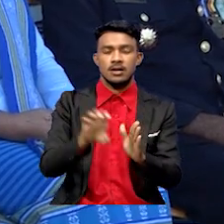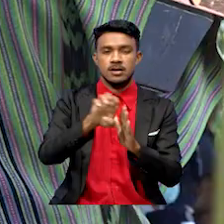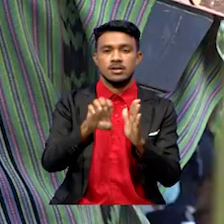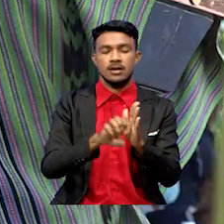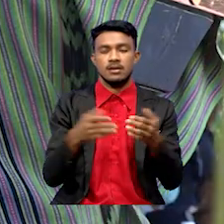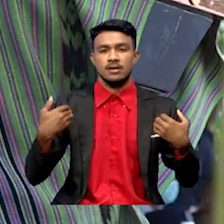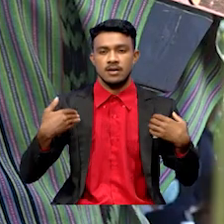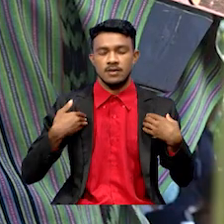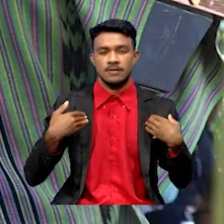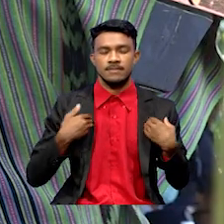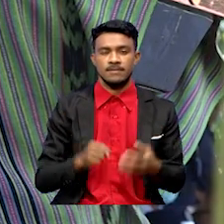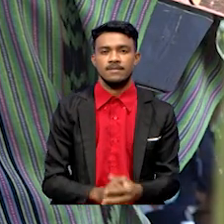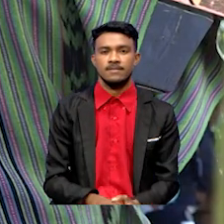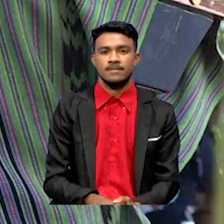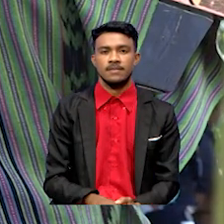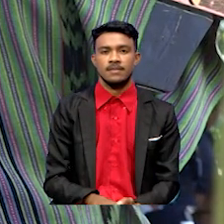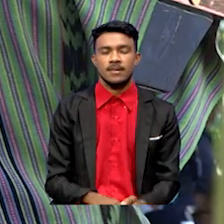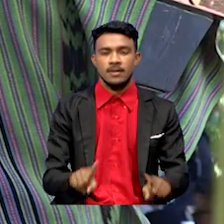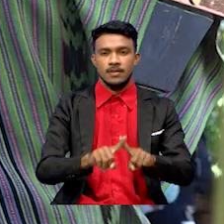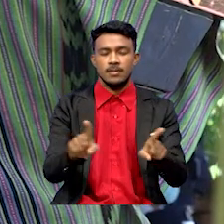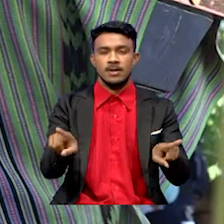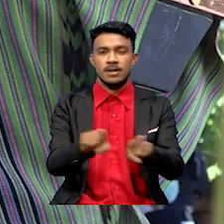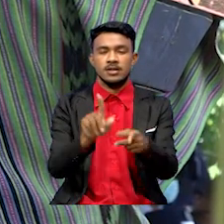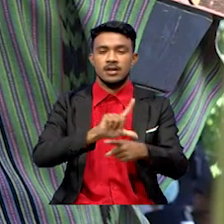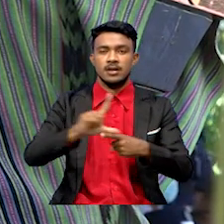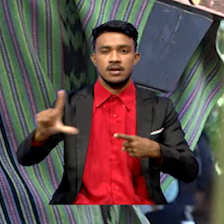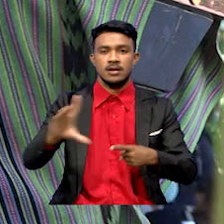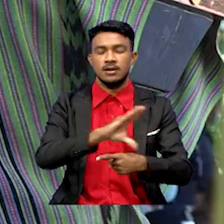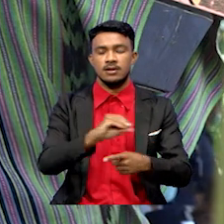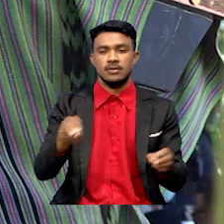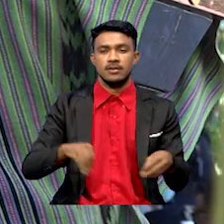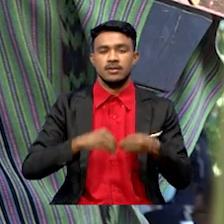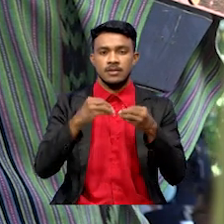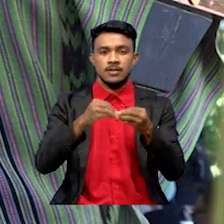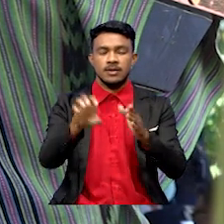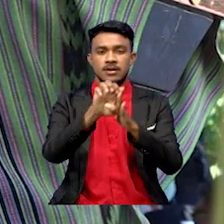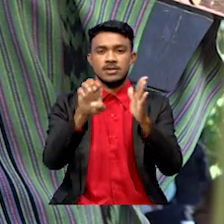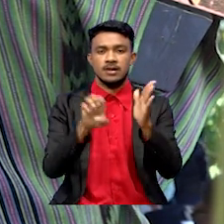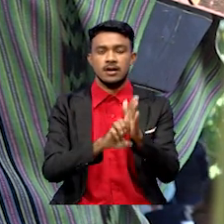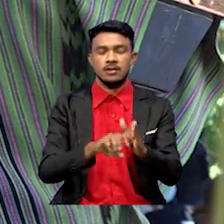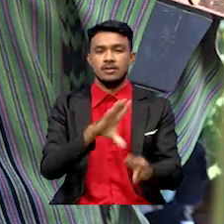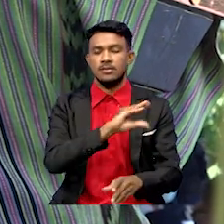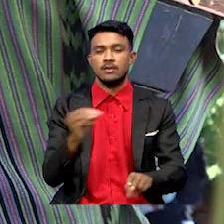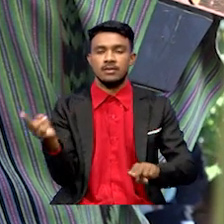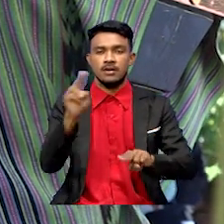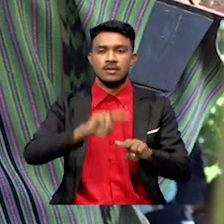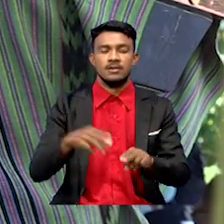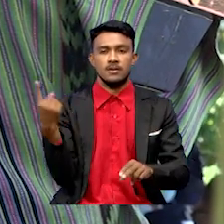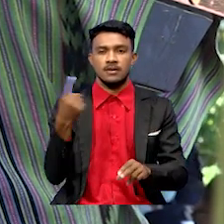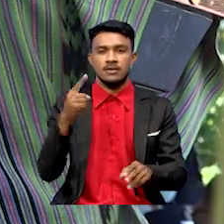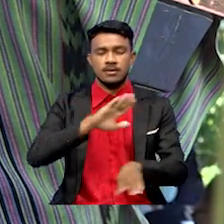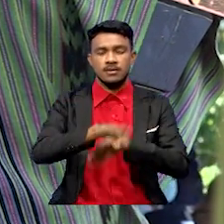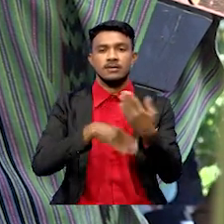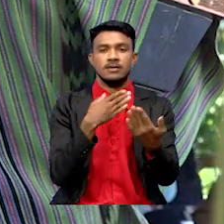promover e assegurar Mas esta tarefa não é exclusiva do estado é também um dever de todos